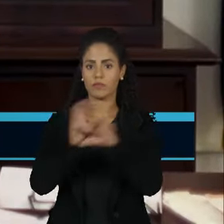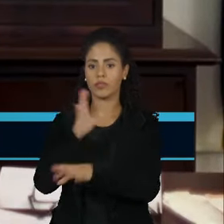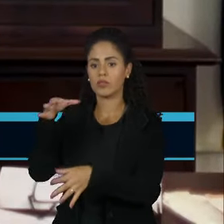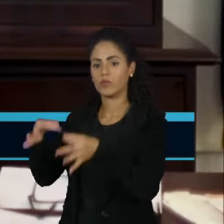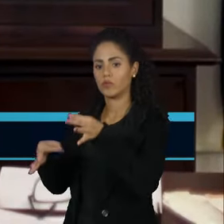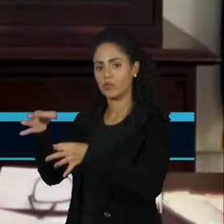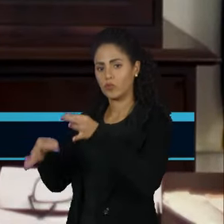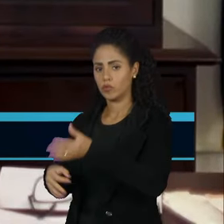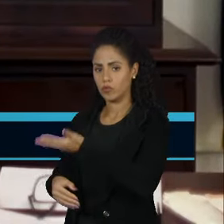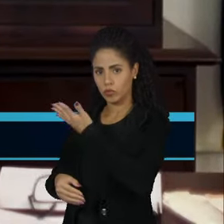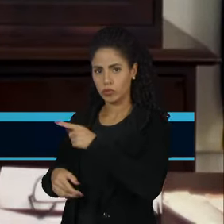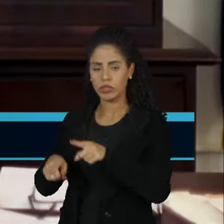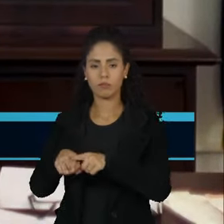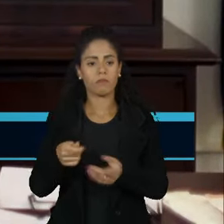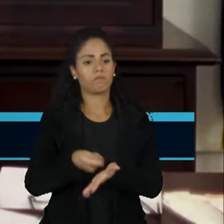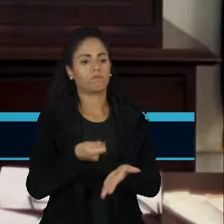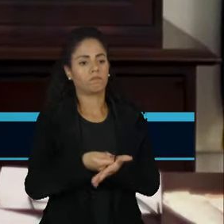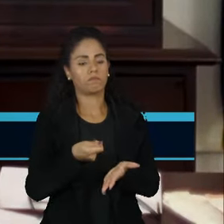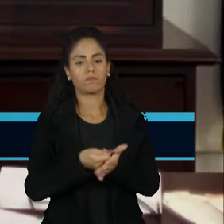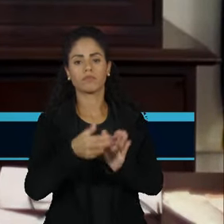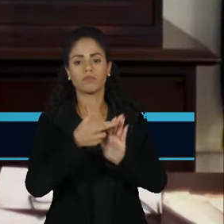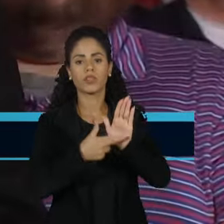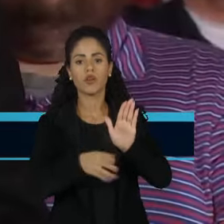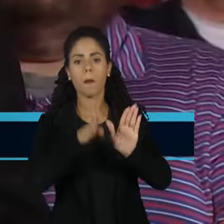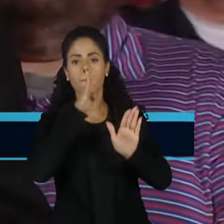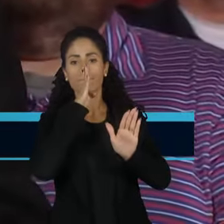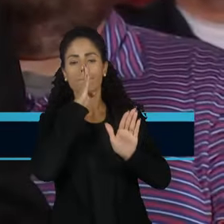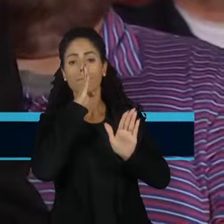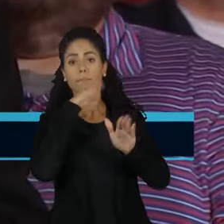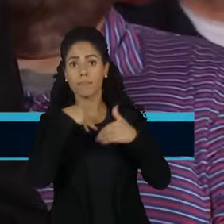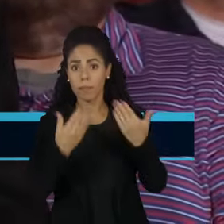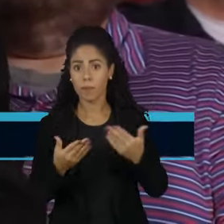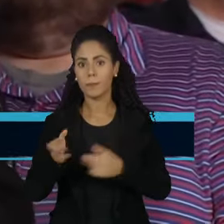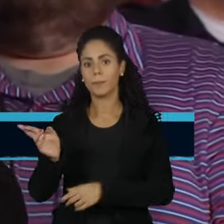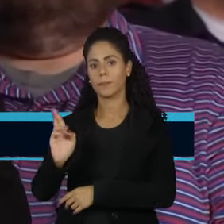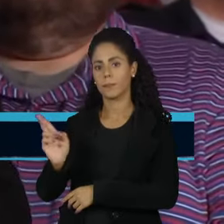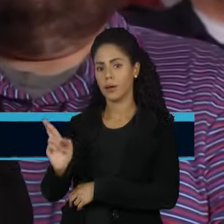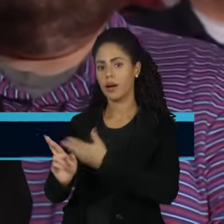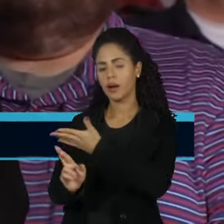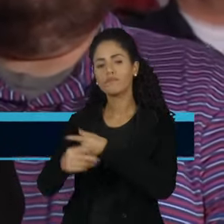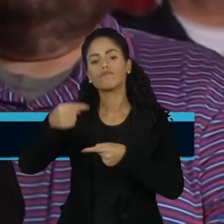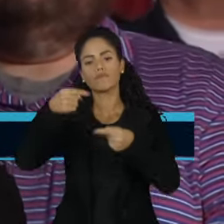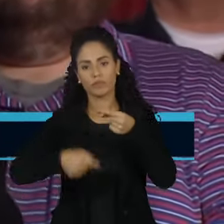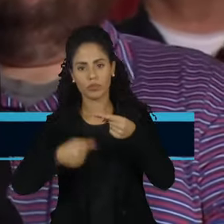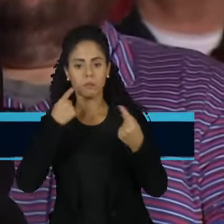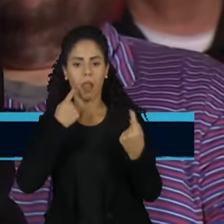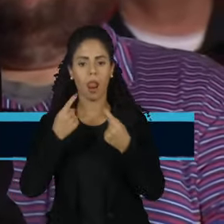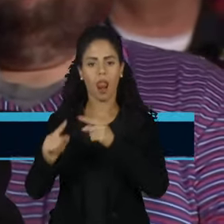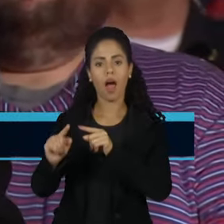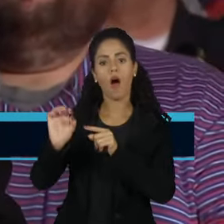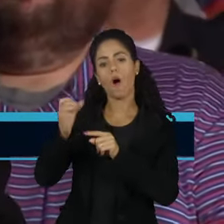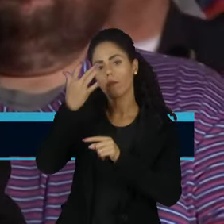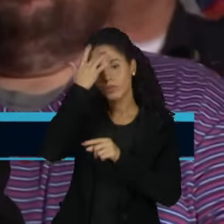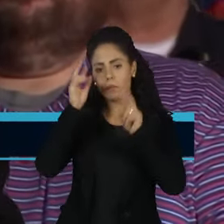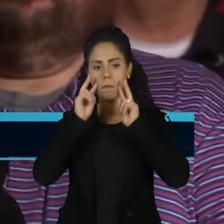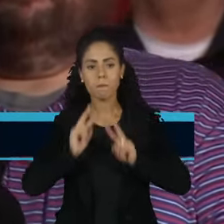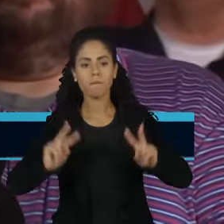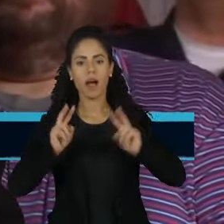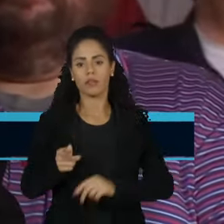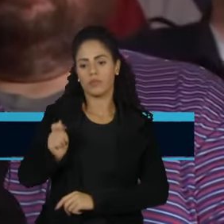Juan Merchan impor uma ordem de silêncio a ele. O republicano estava proibido de atacar testemunhas,